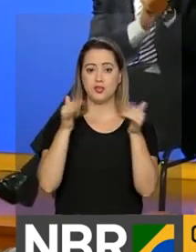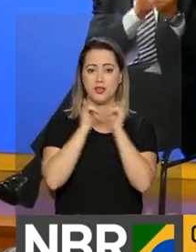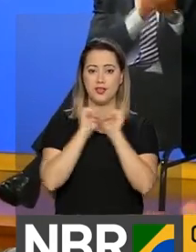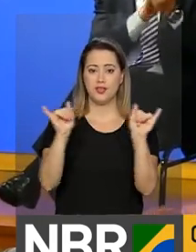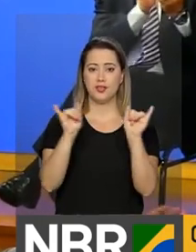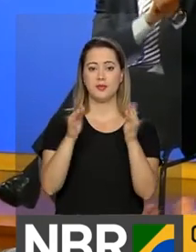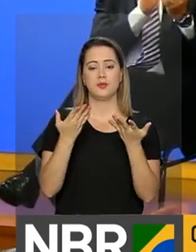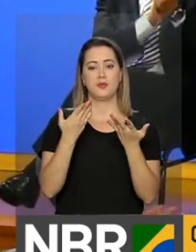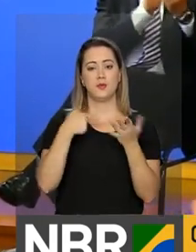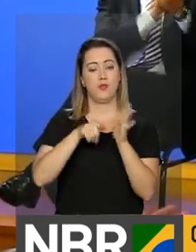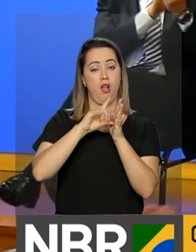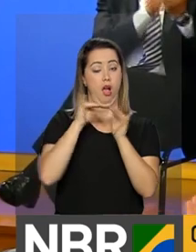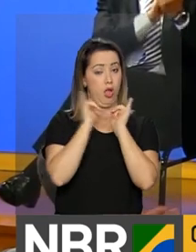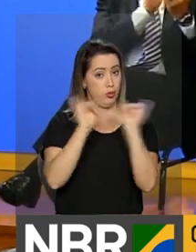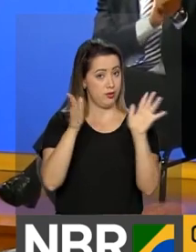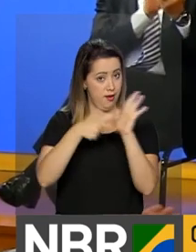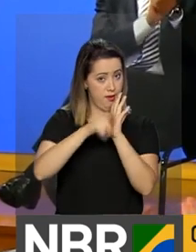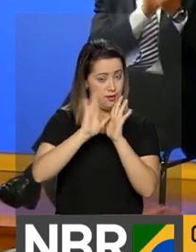É, viu, Flávio?